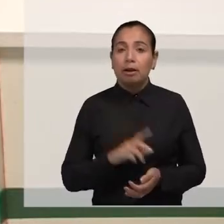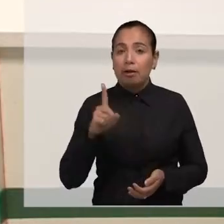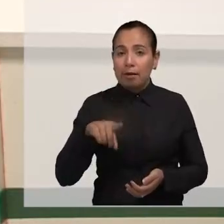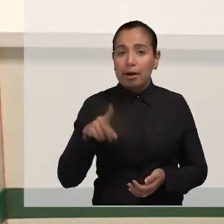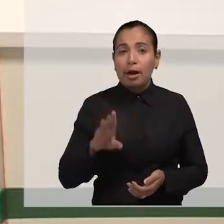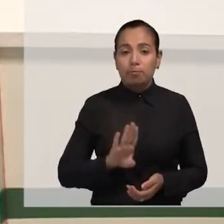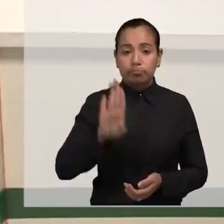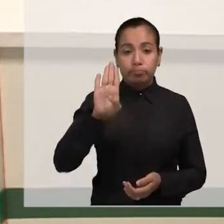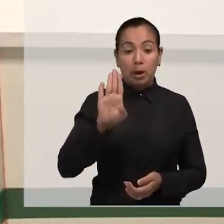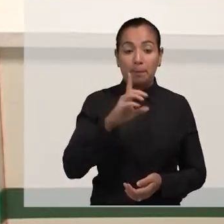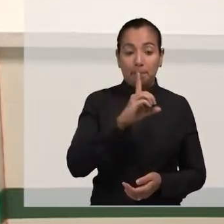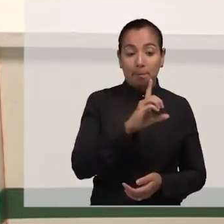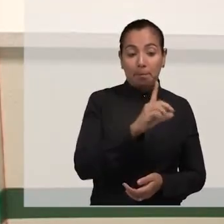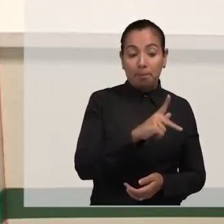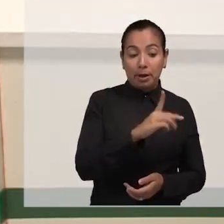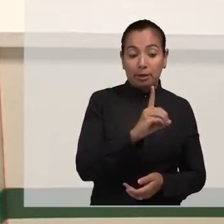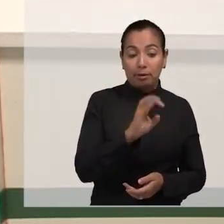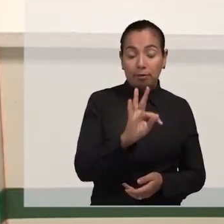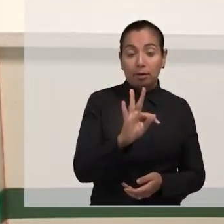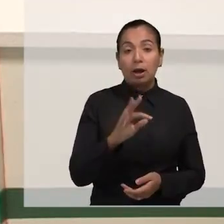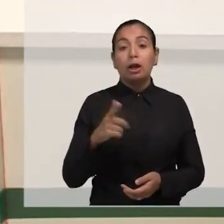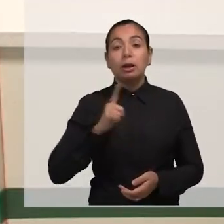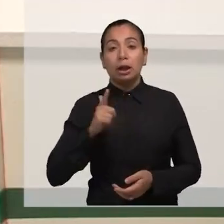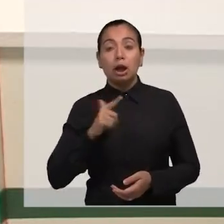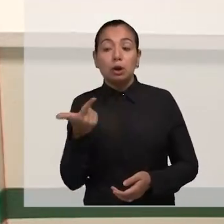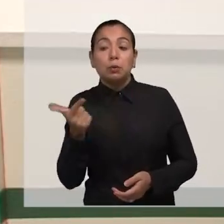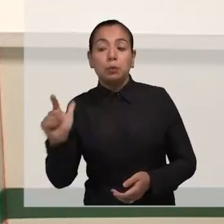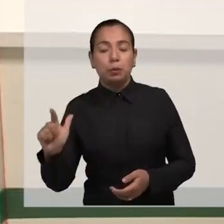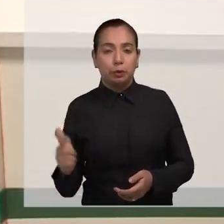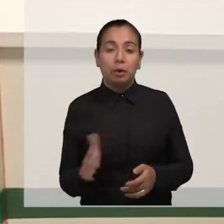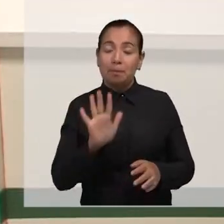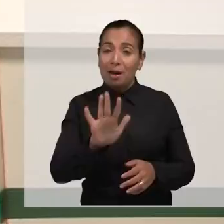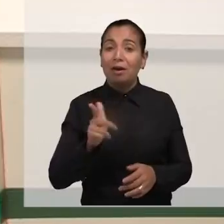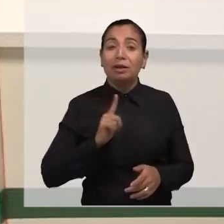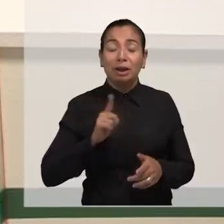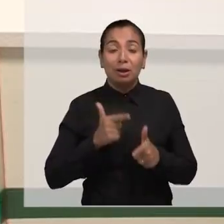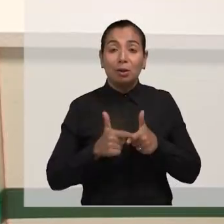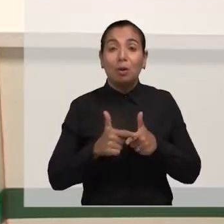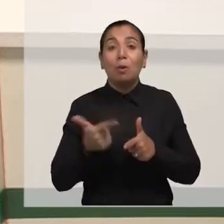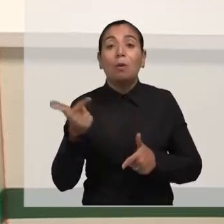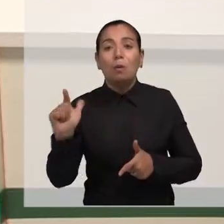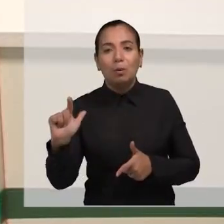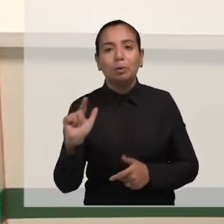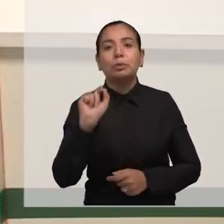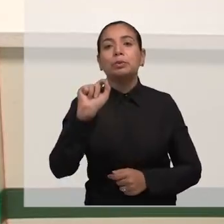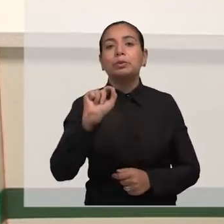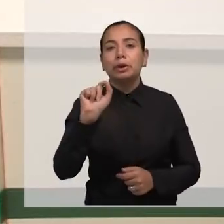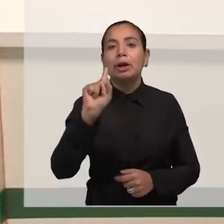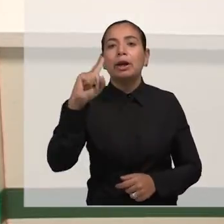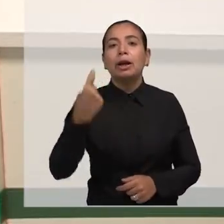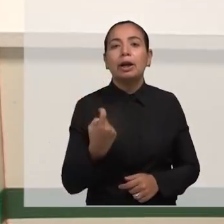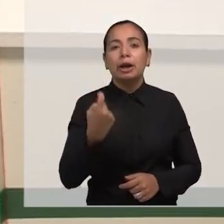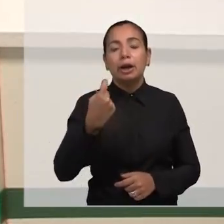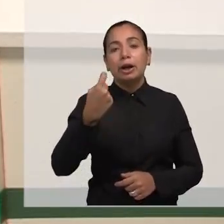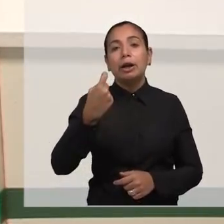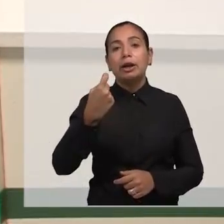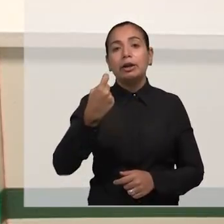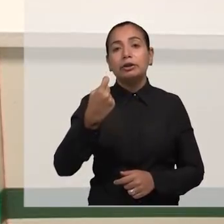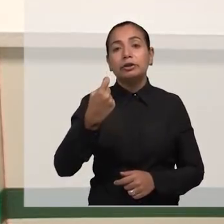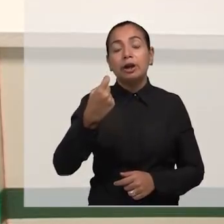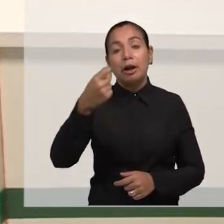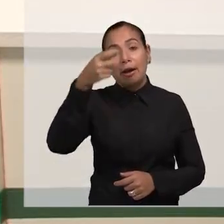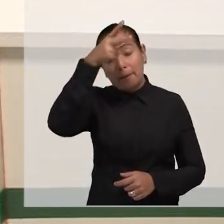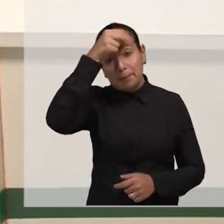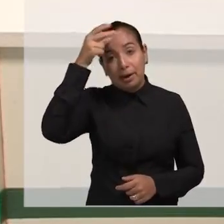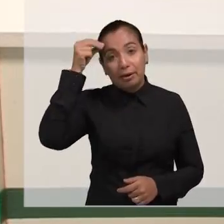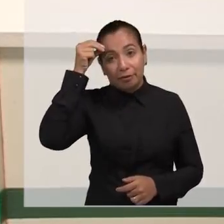lá na tribuna do Ceará, né, dar uma entrevista, né? Ela esteve em Fortaleza esses dias. Mas só que o governador já disse para ela, e quem